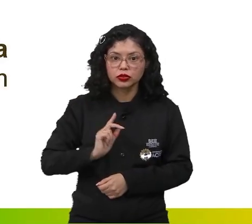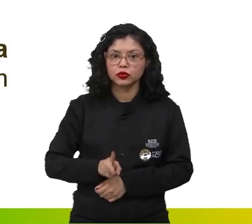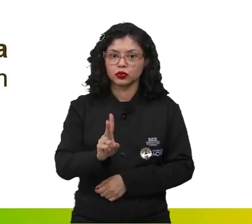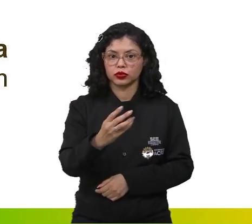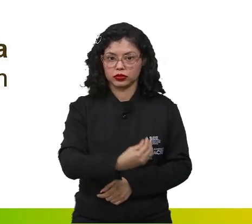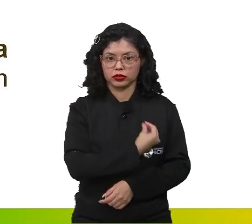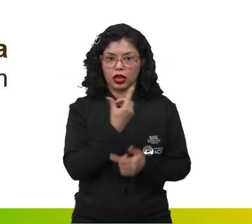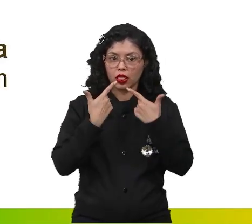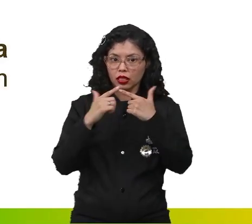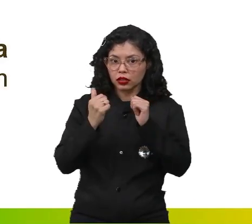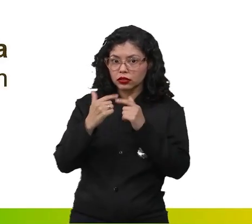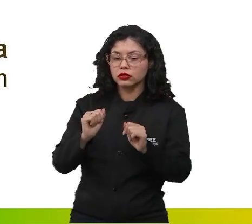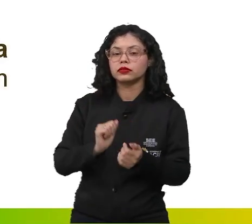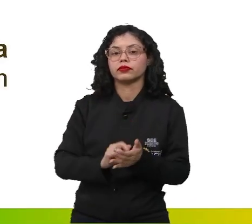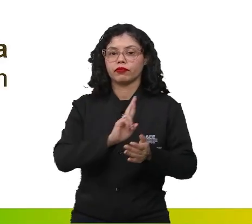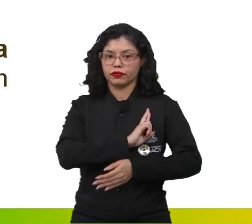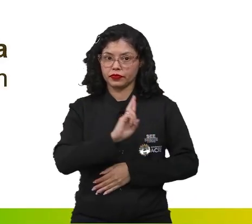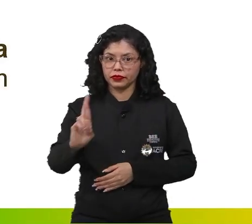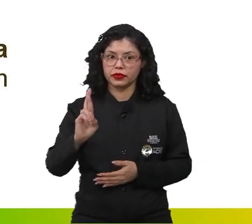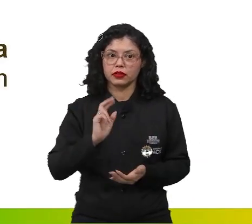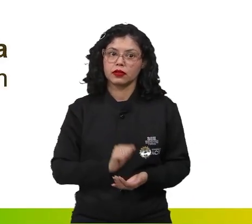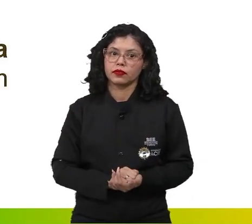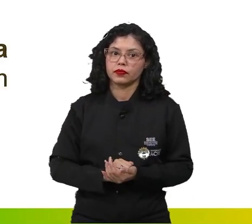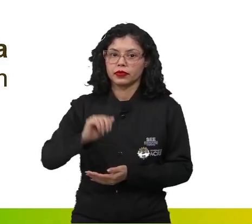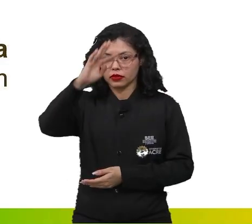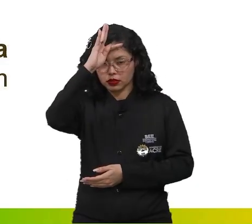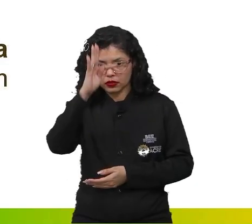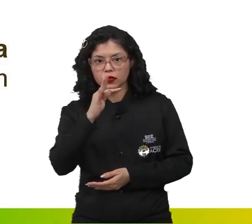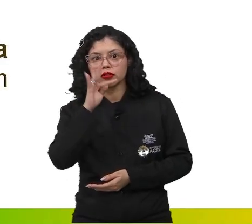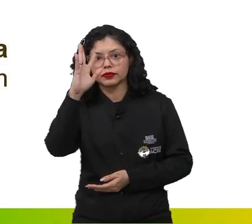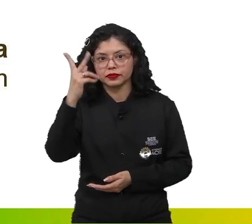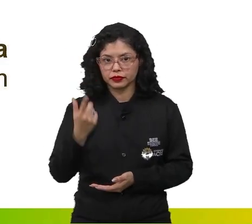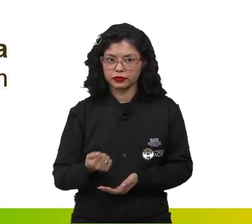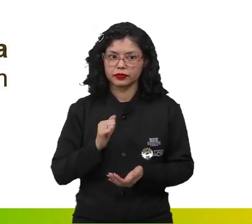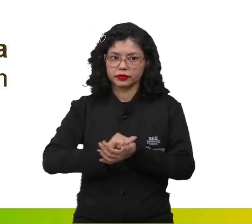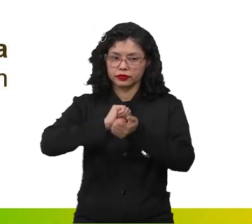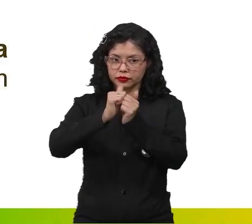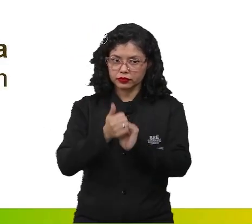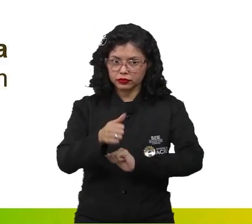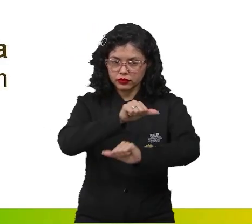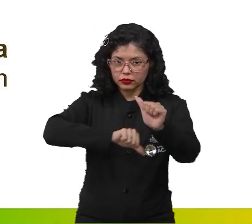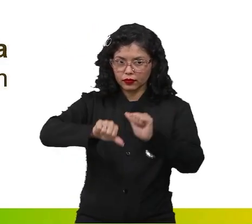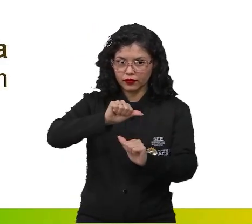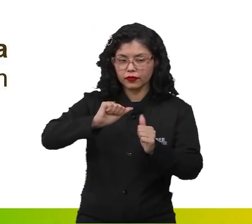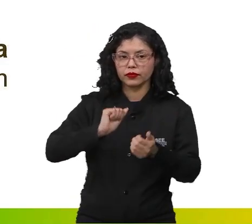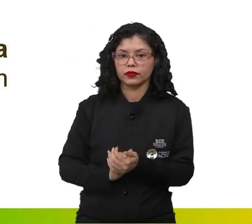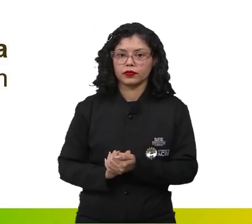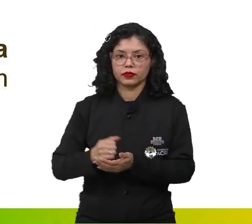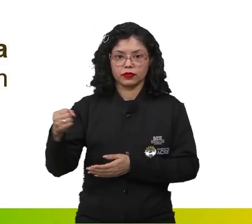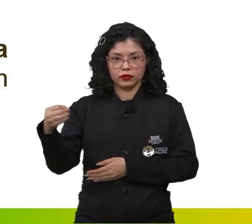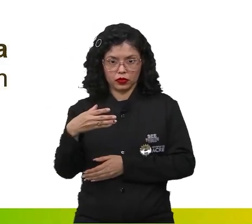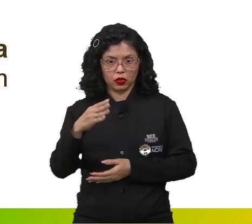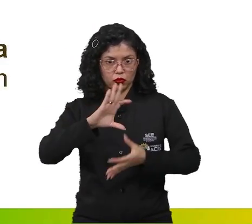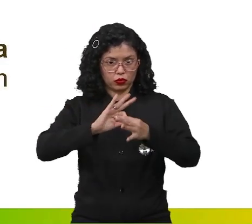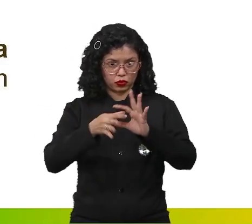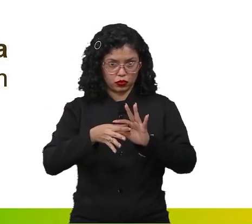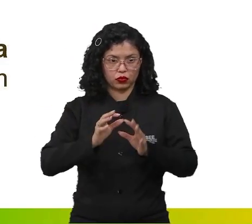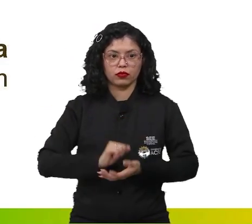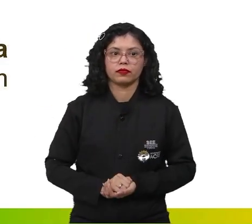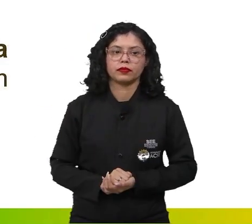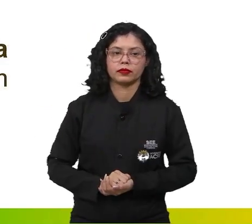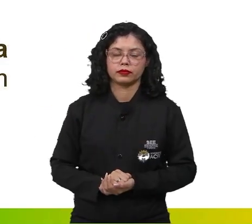vivas línguas, religiões e tradições africanas, adaptando-as e transformando-as em novos